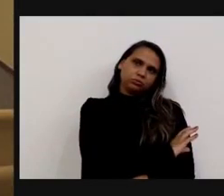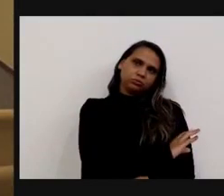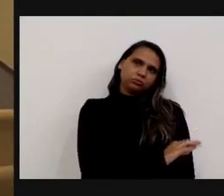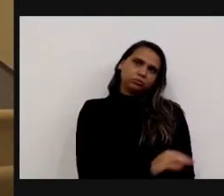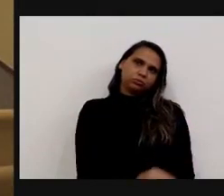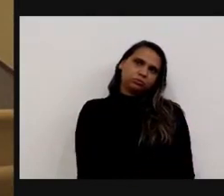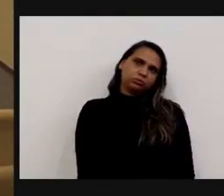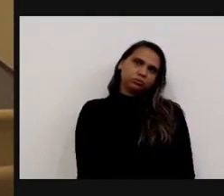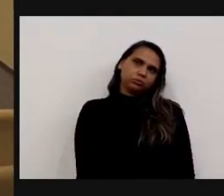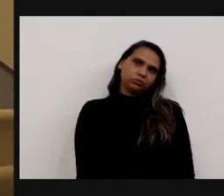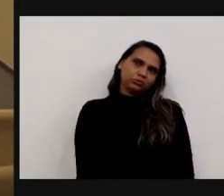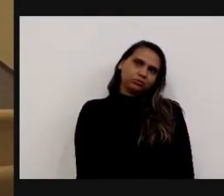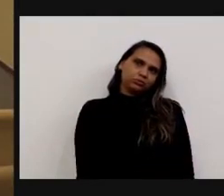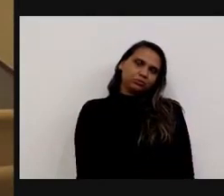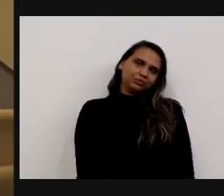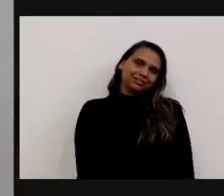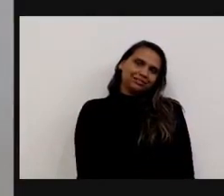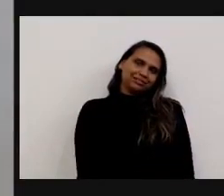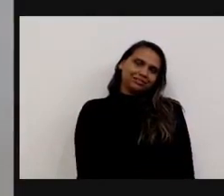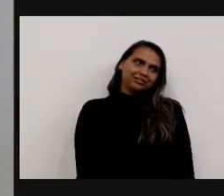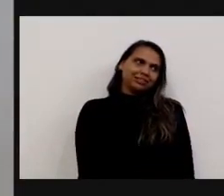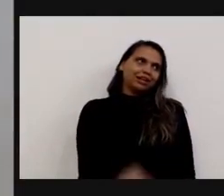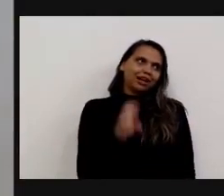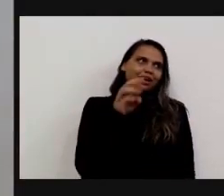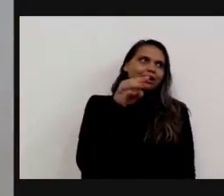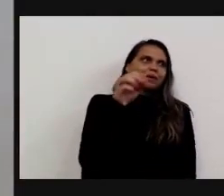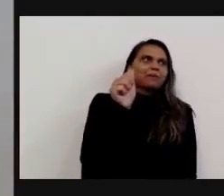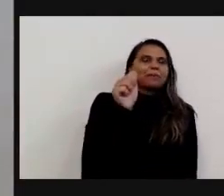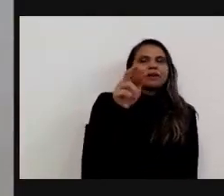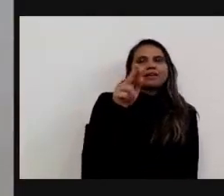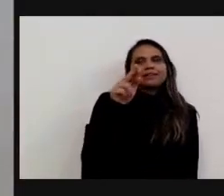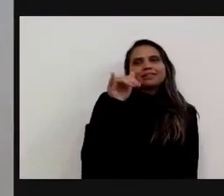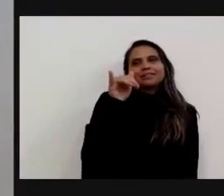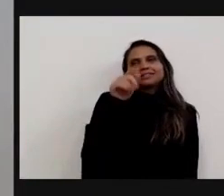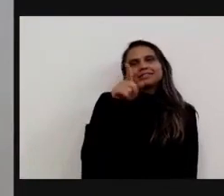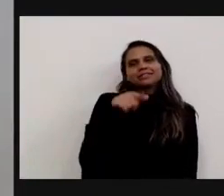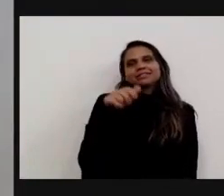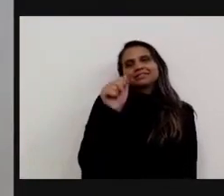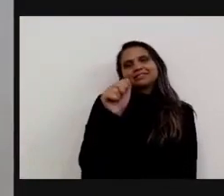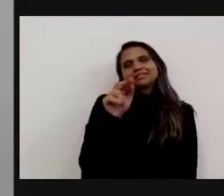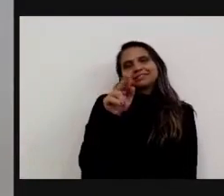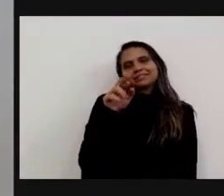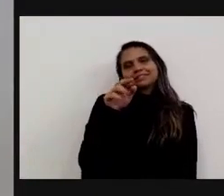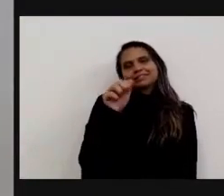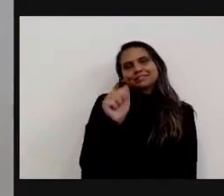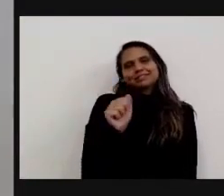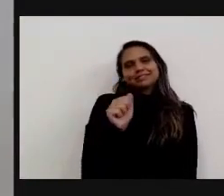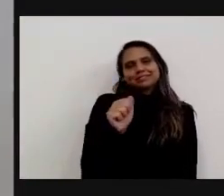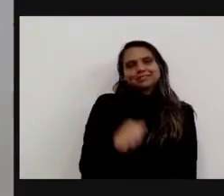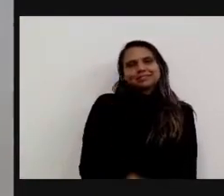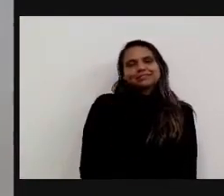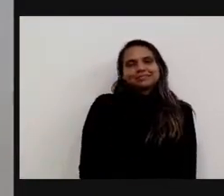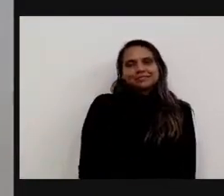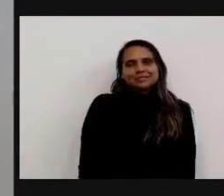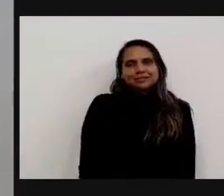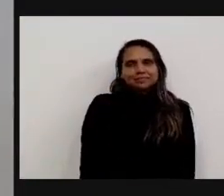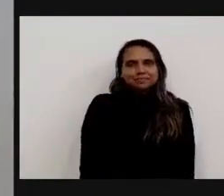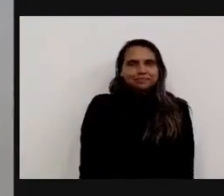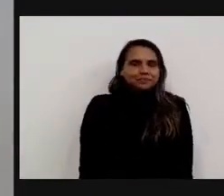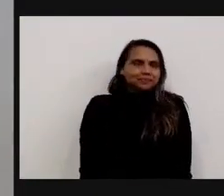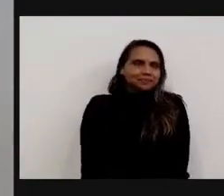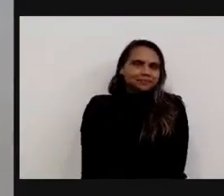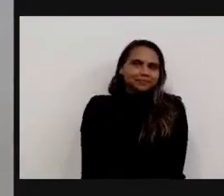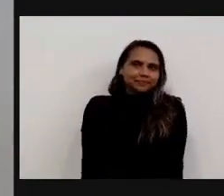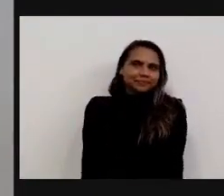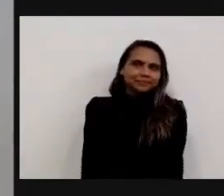ali marisaura como fazer se mas eu acho que essa pergunta dá muito bem para Luana também viu